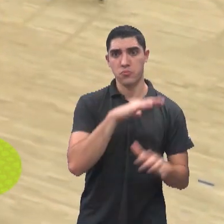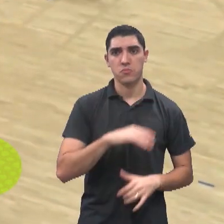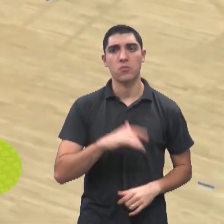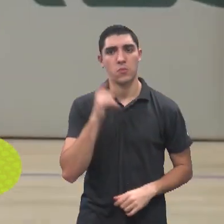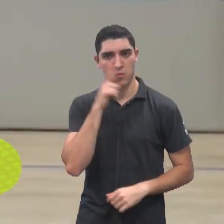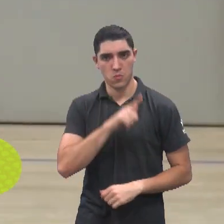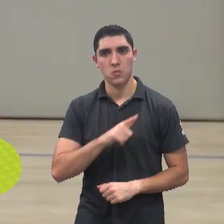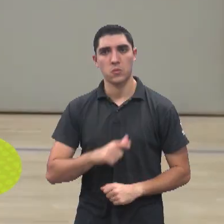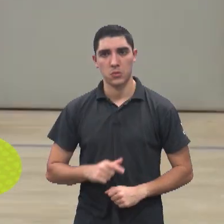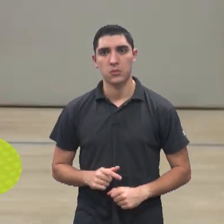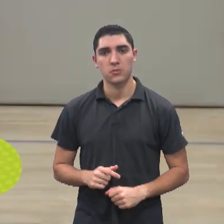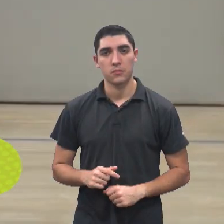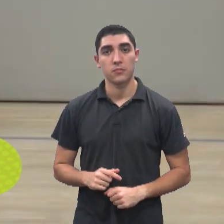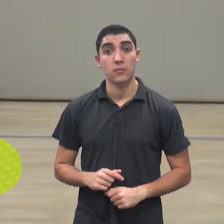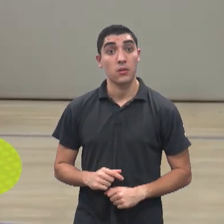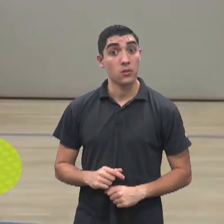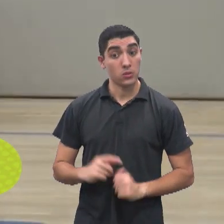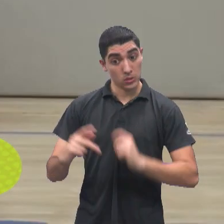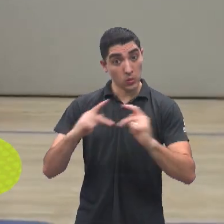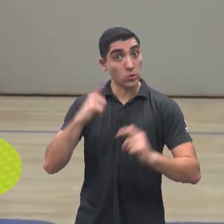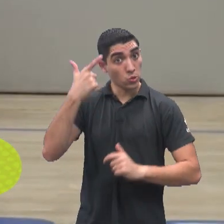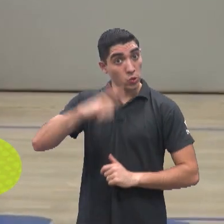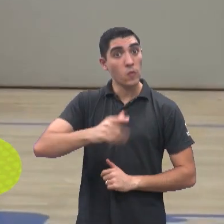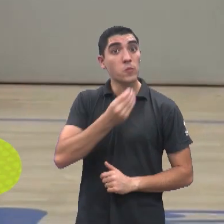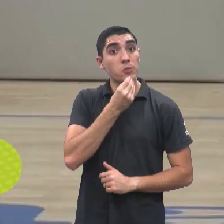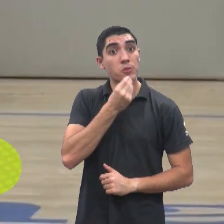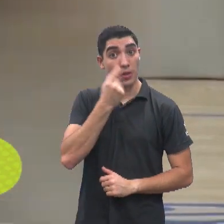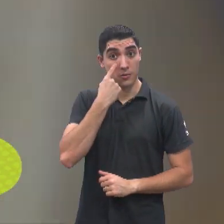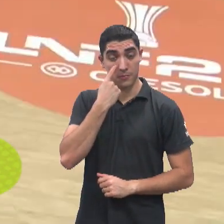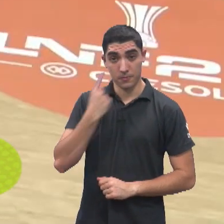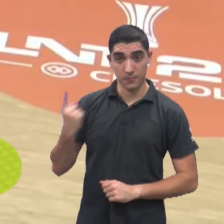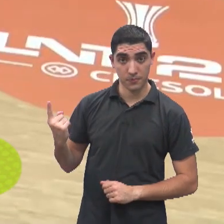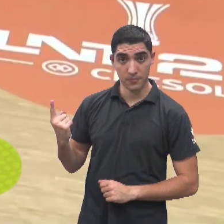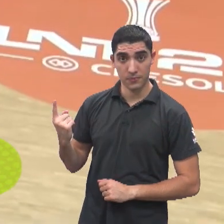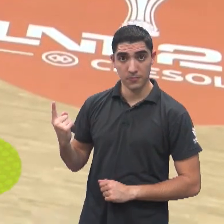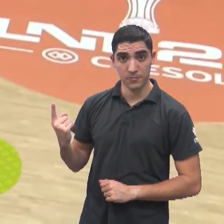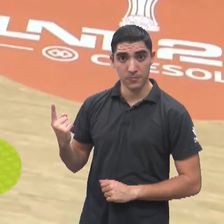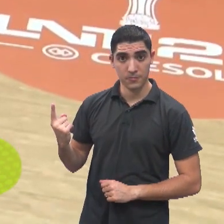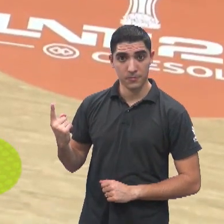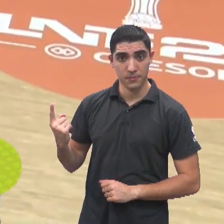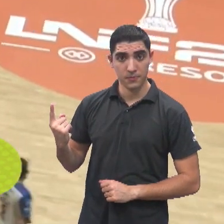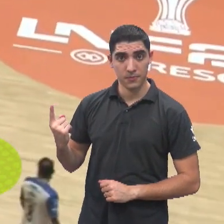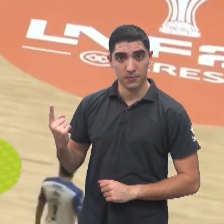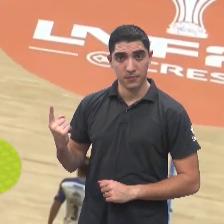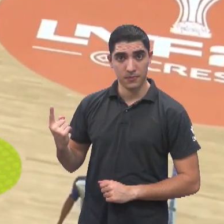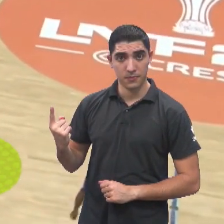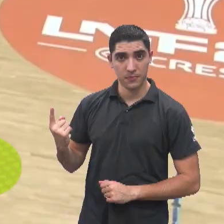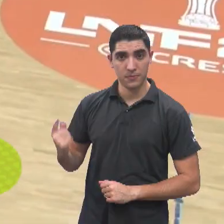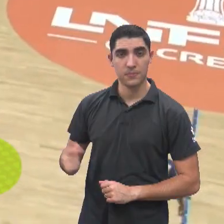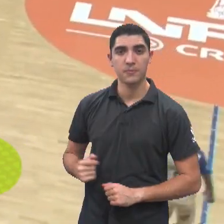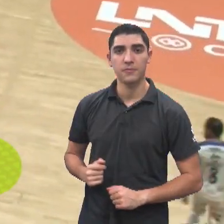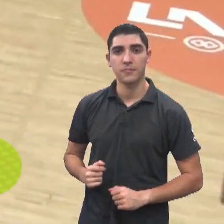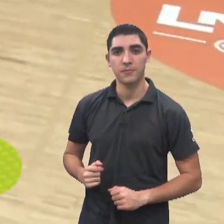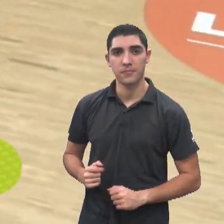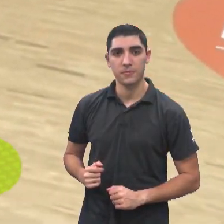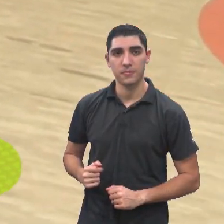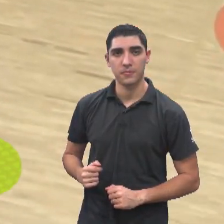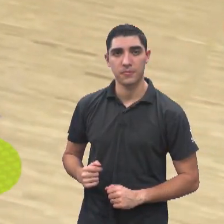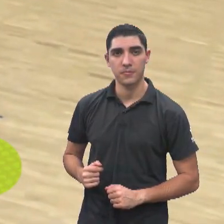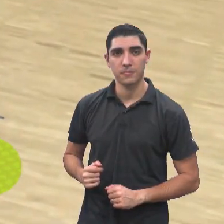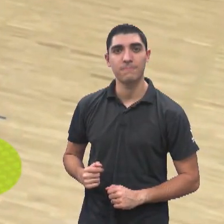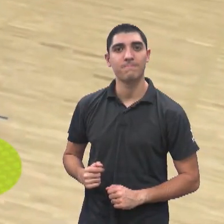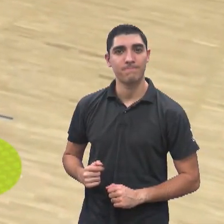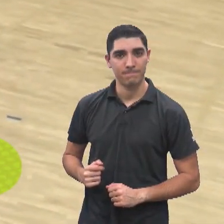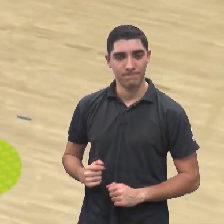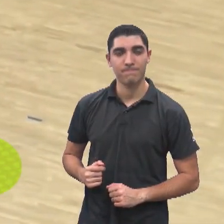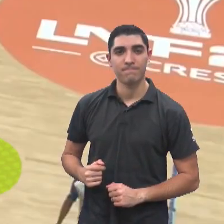escanteio. O São José chegou mais uma vez com Gabriel Soares, depois do lateral cobrado no meio, ele dominou, girou na marcação, trouxe para a